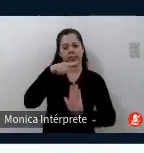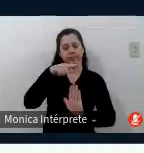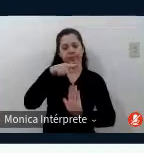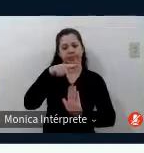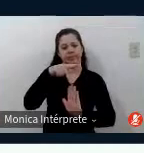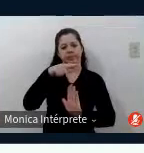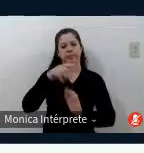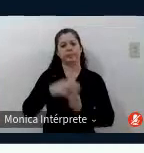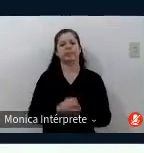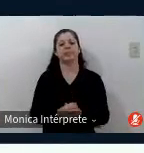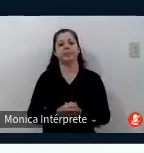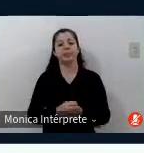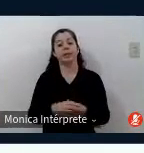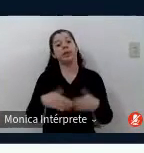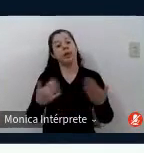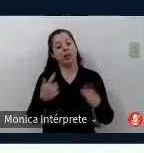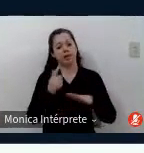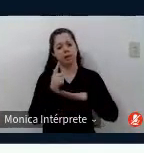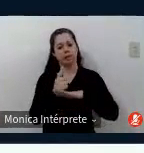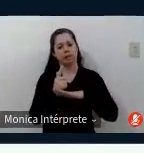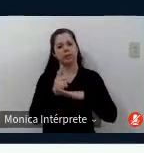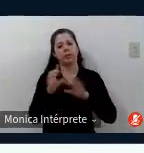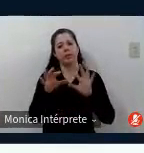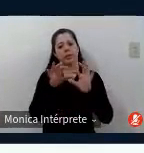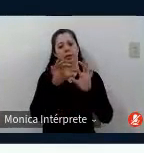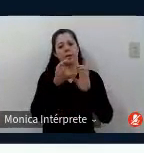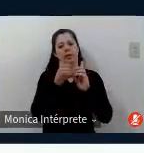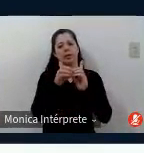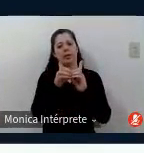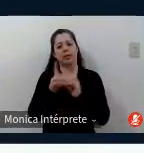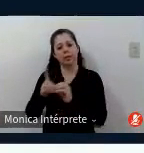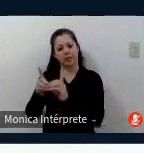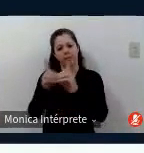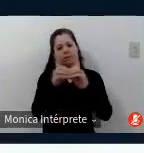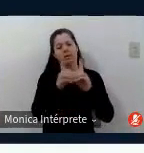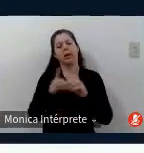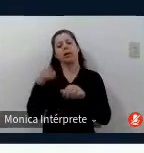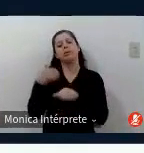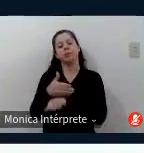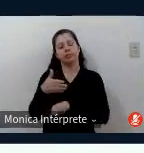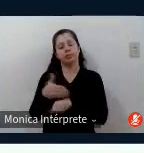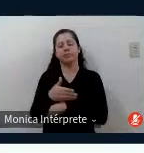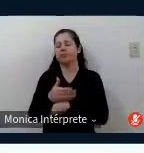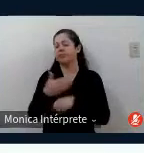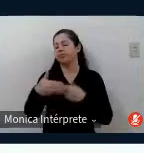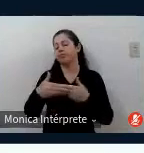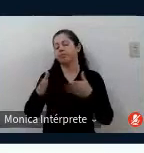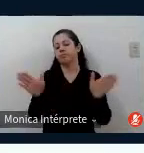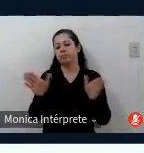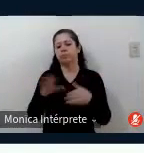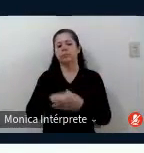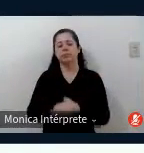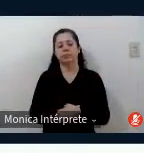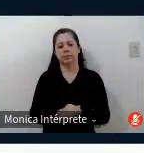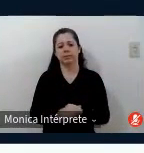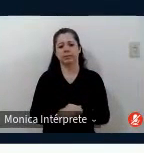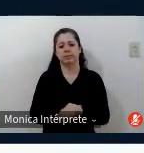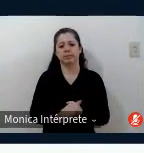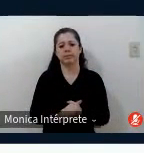gestão democrática e também participativa, né? Pode